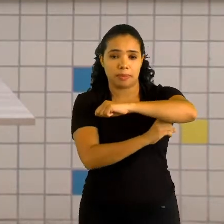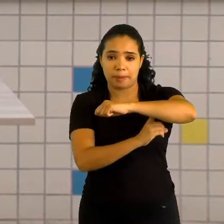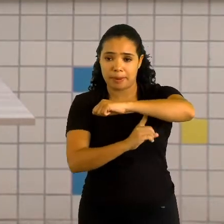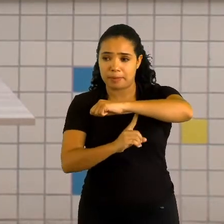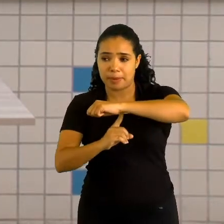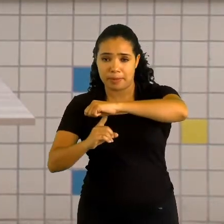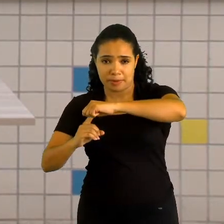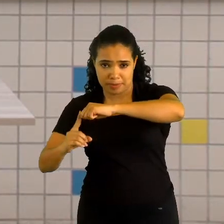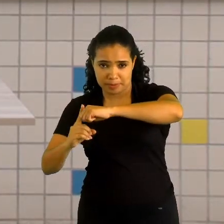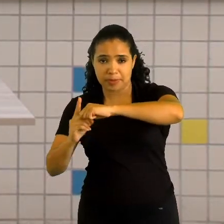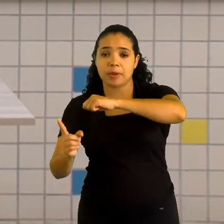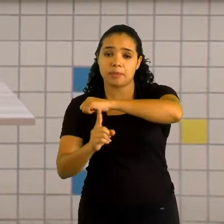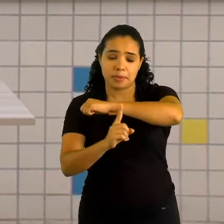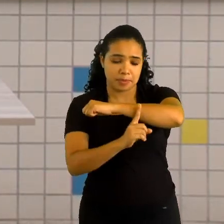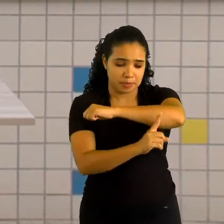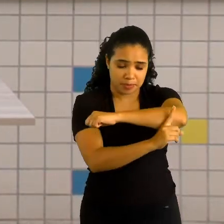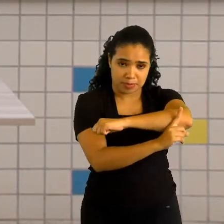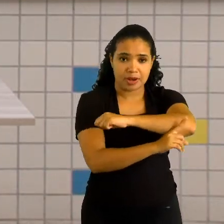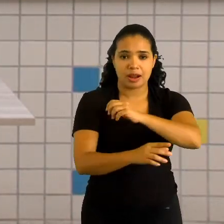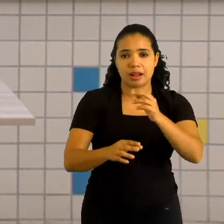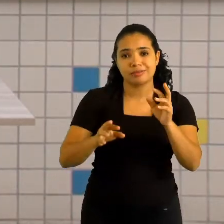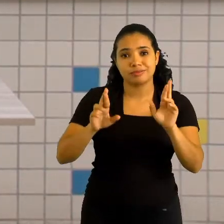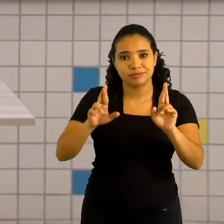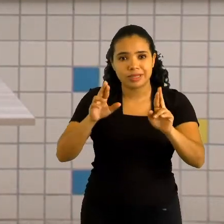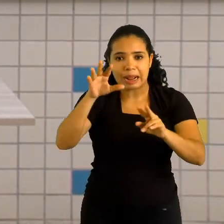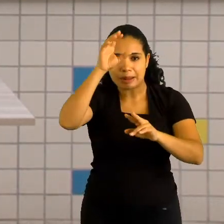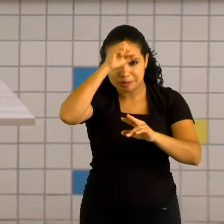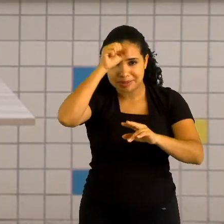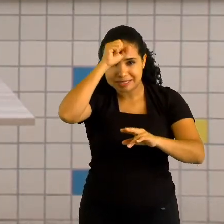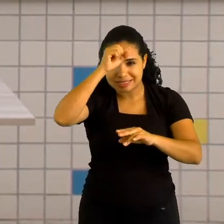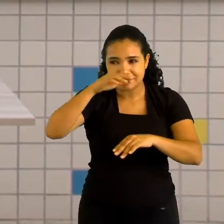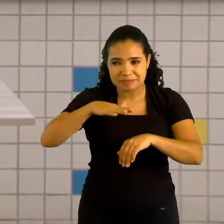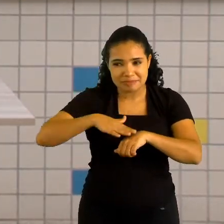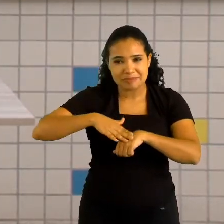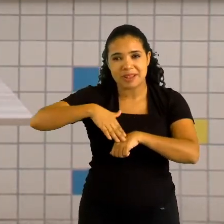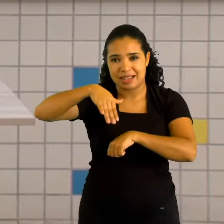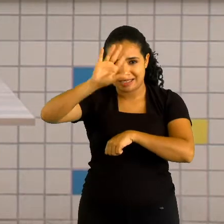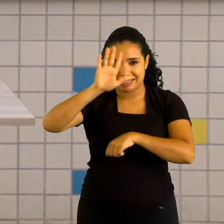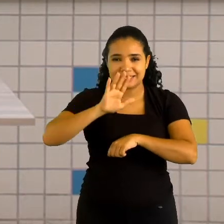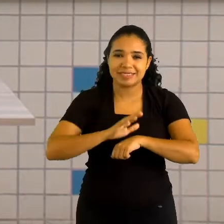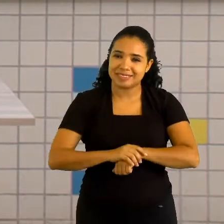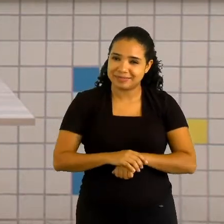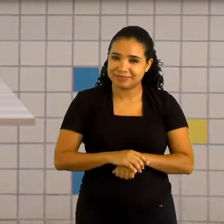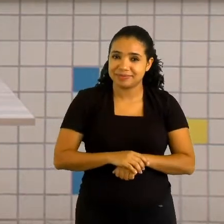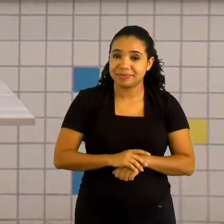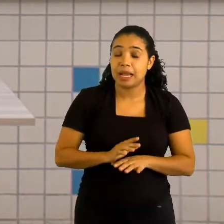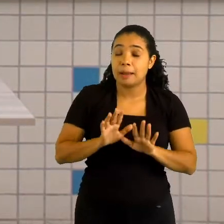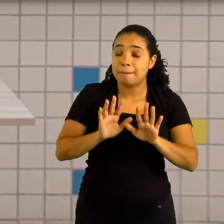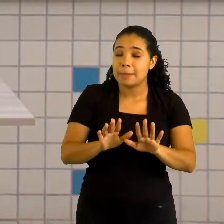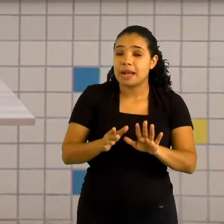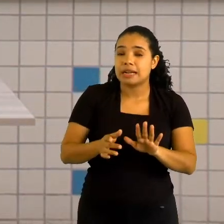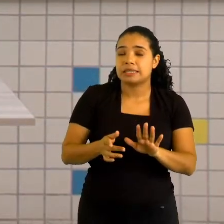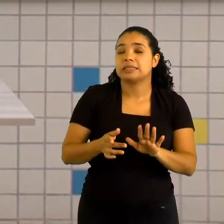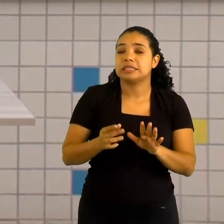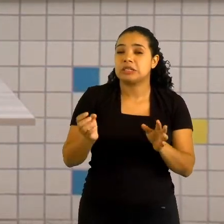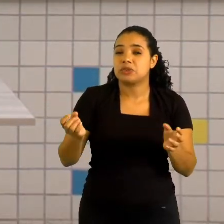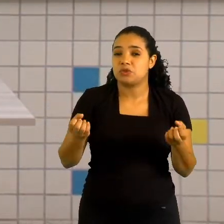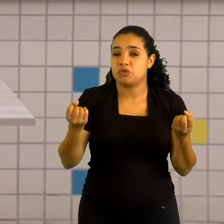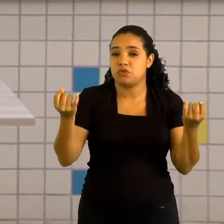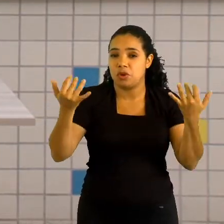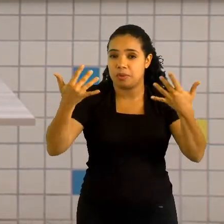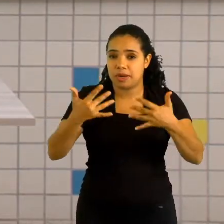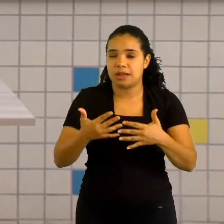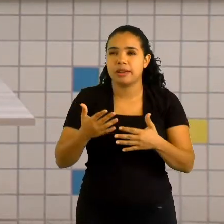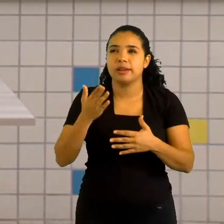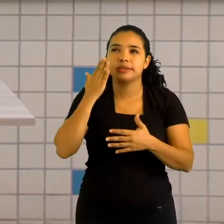esse momento de aprendizagem, tá certo? Então vamos lá. Só que antes de eu falar de adição, eu sei que as outras